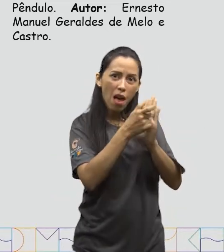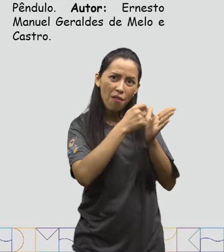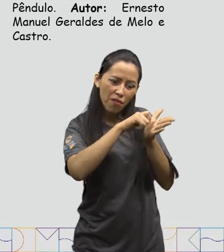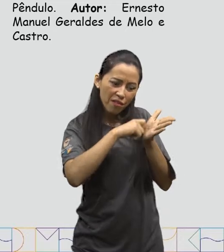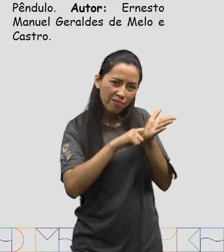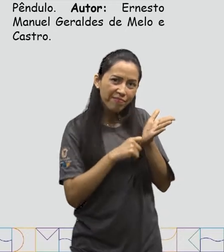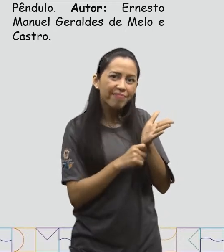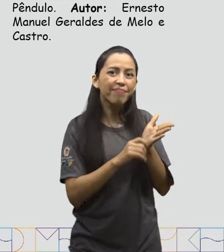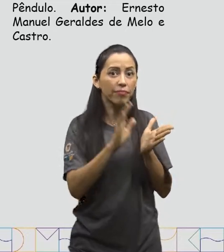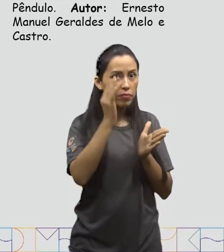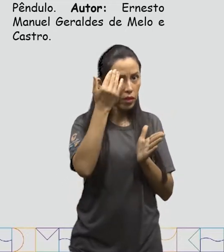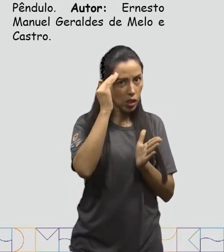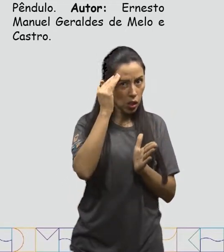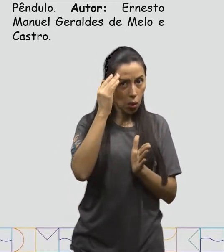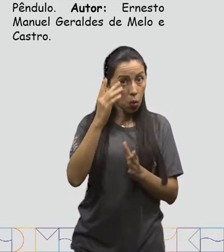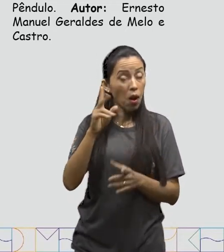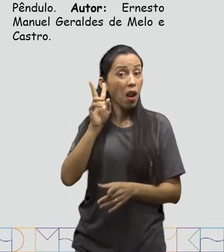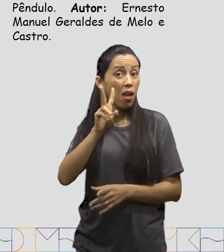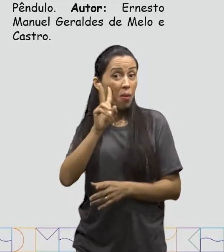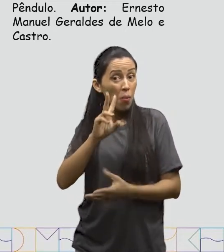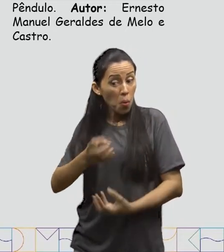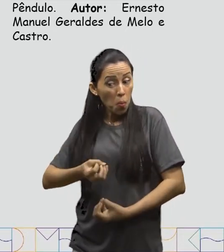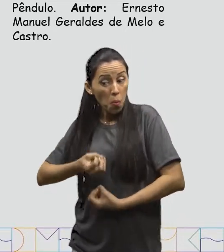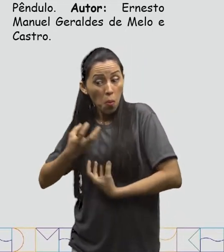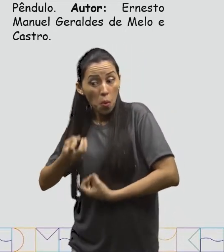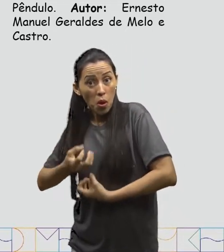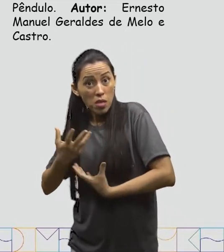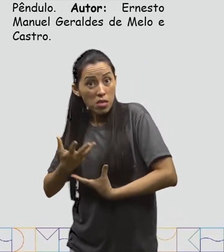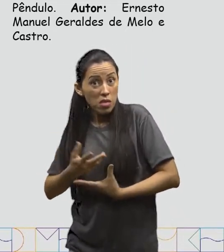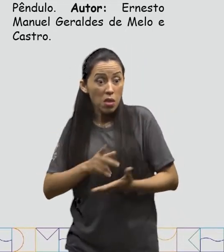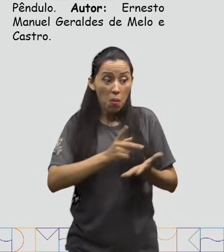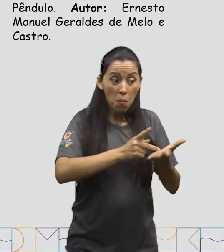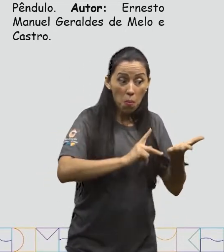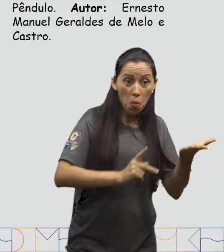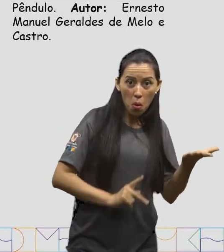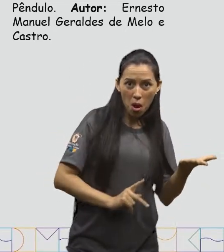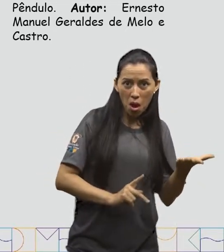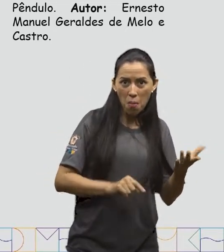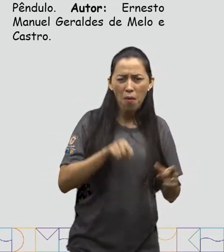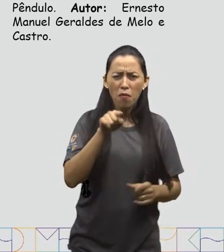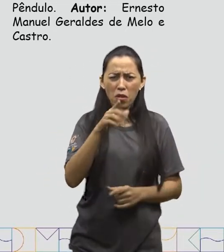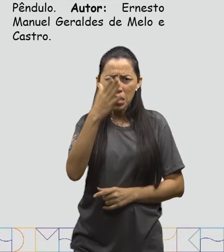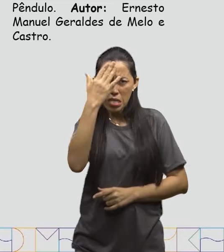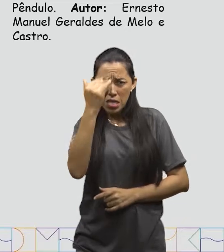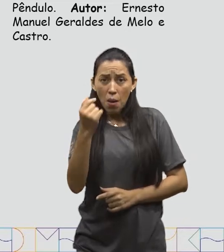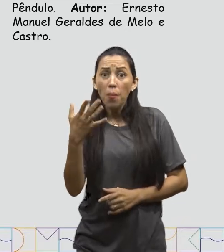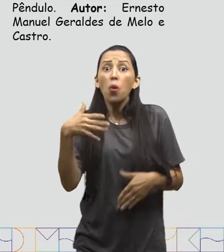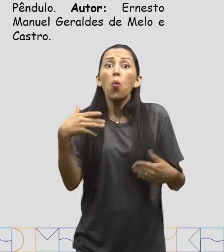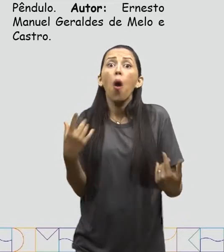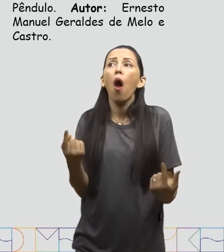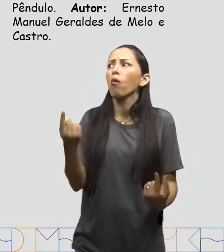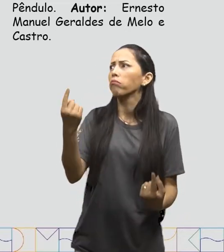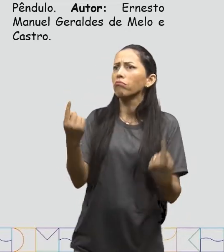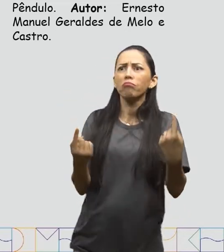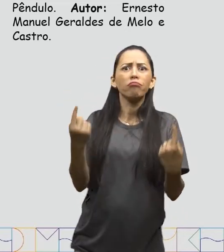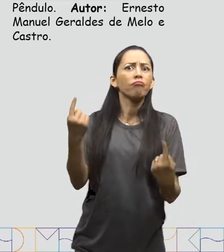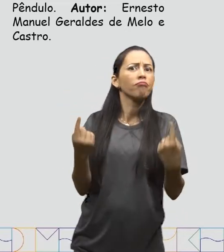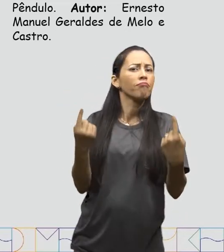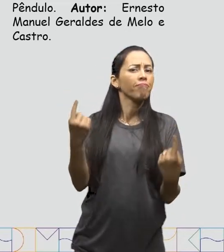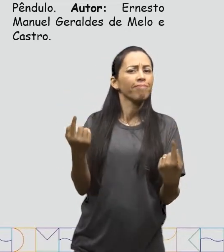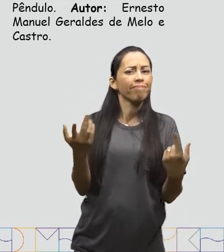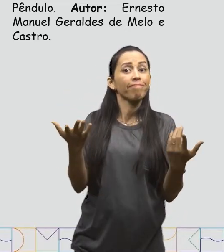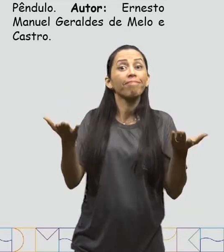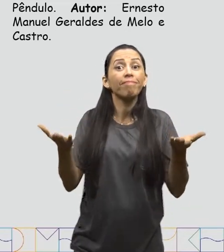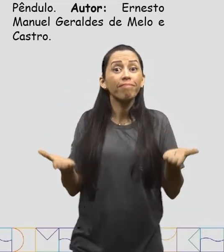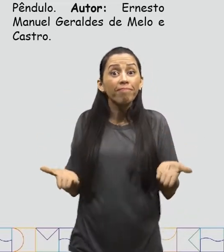que expliquei para você sobre poesia e poema, você sabe me dizer qual delas é a poesia e qual